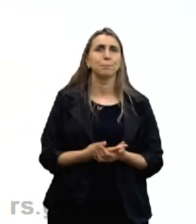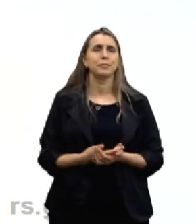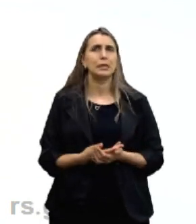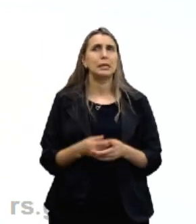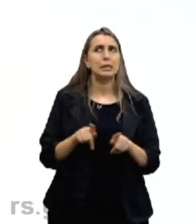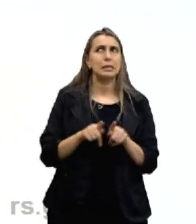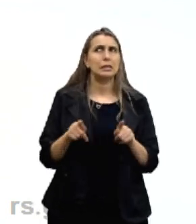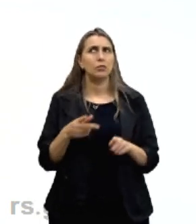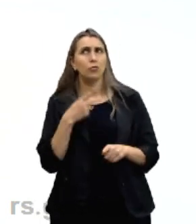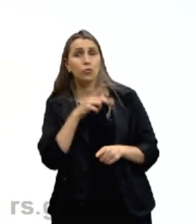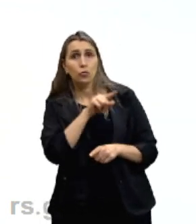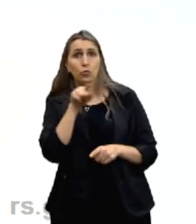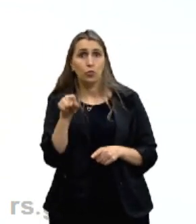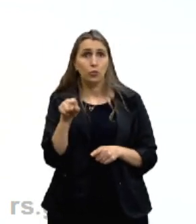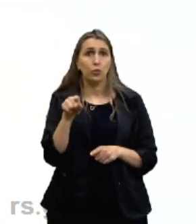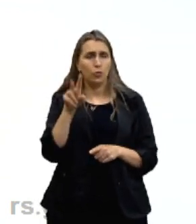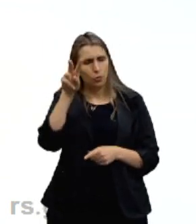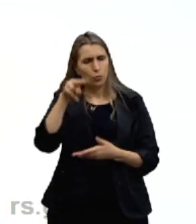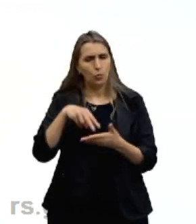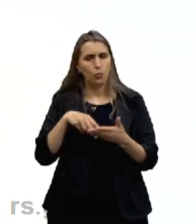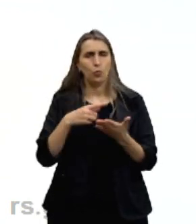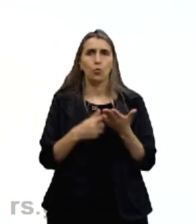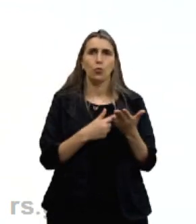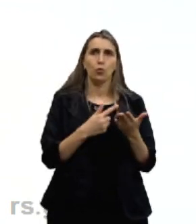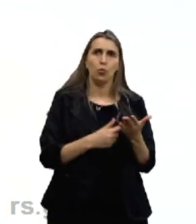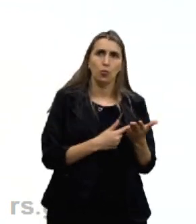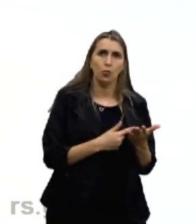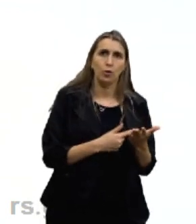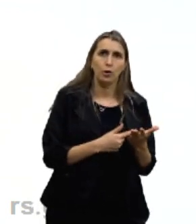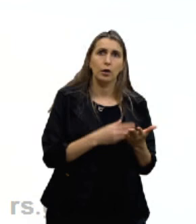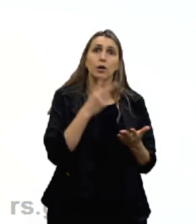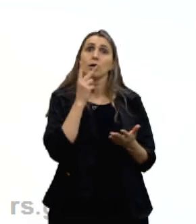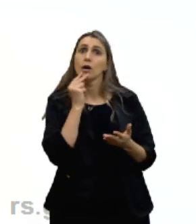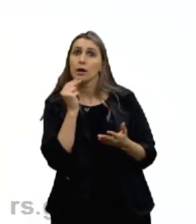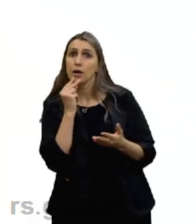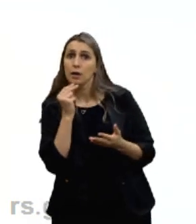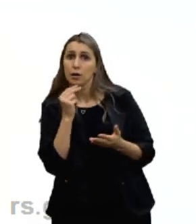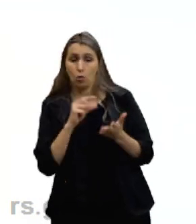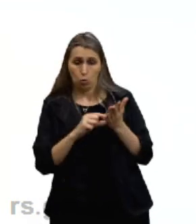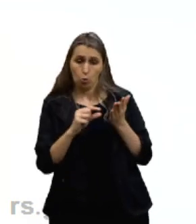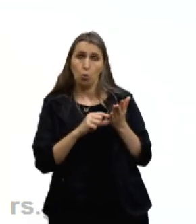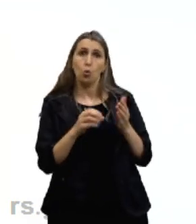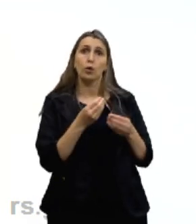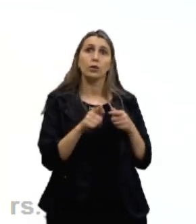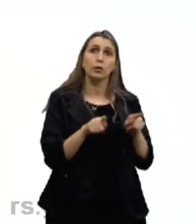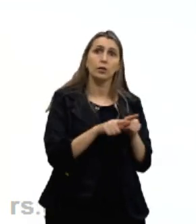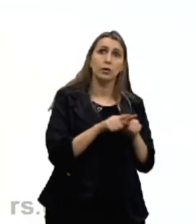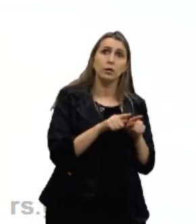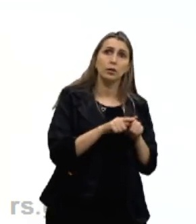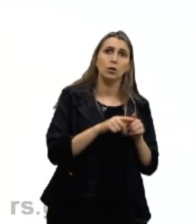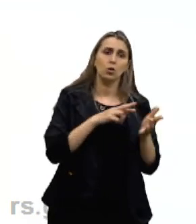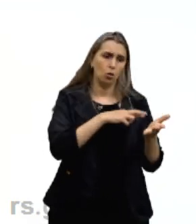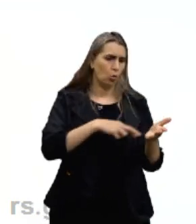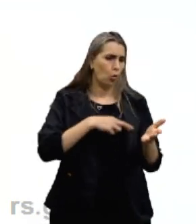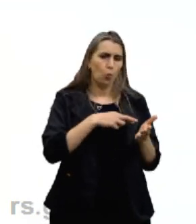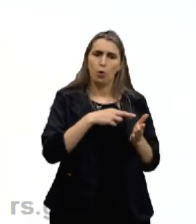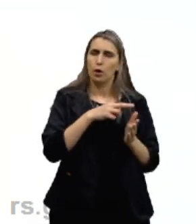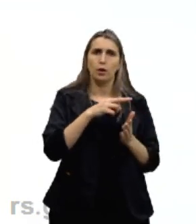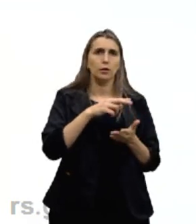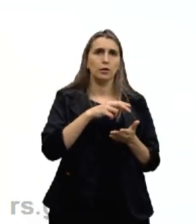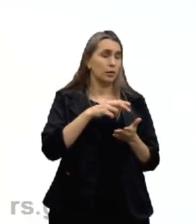mas se eu fosse você se dá uma olhada nas obras tanto do Machado de Assis contos romances